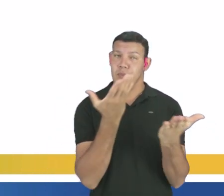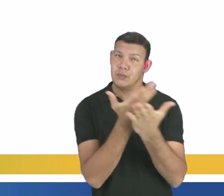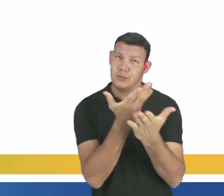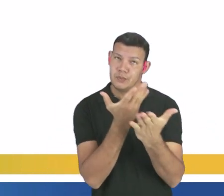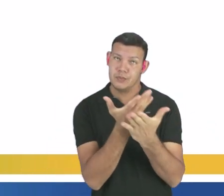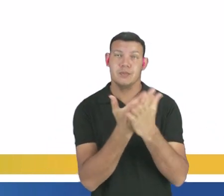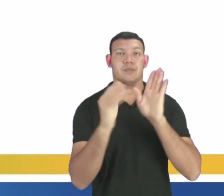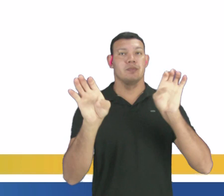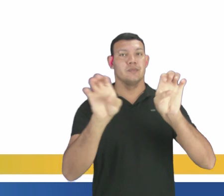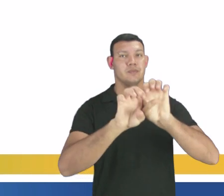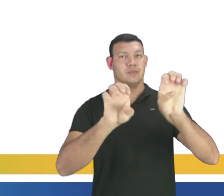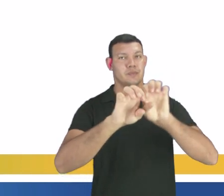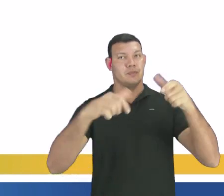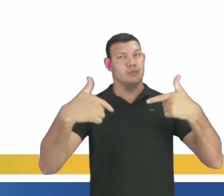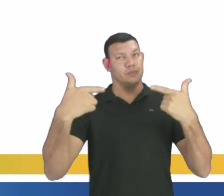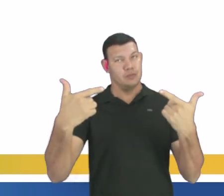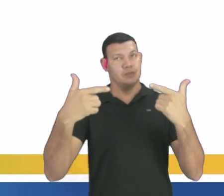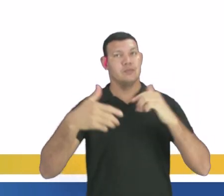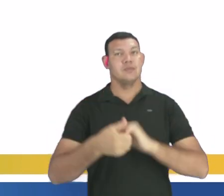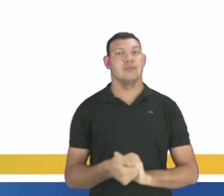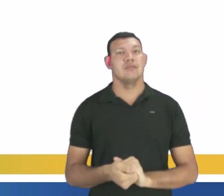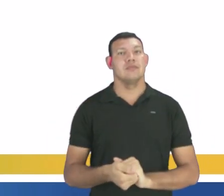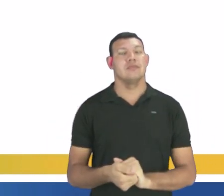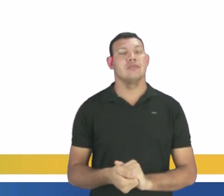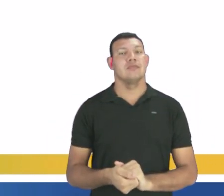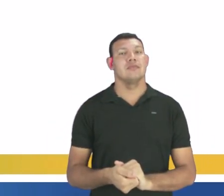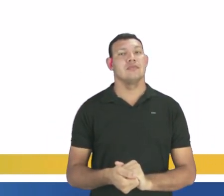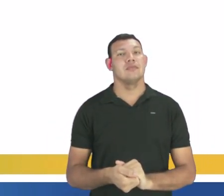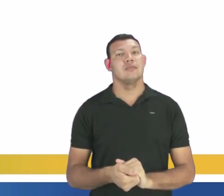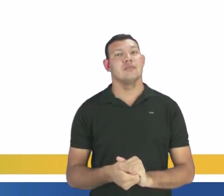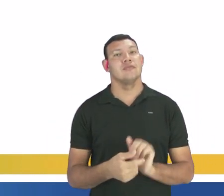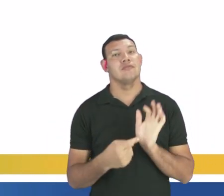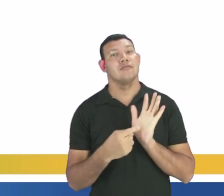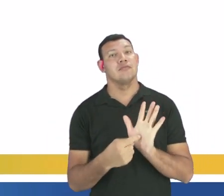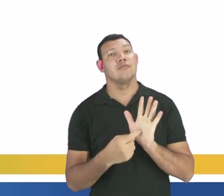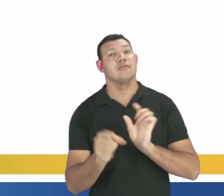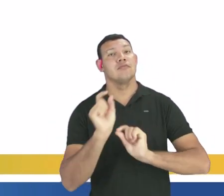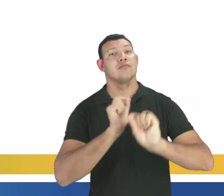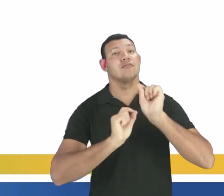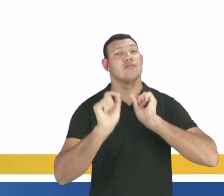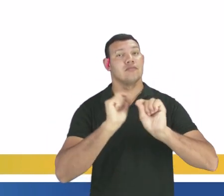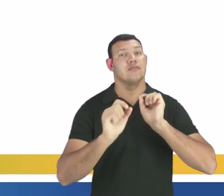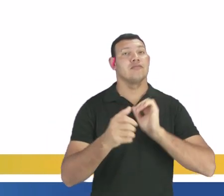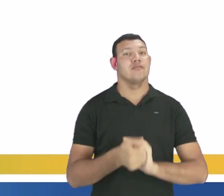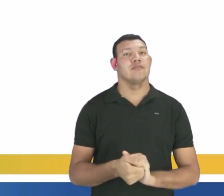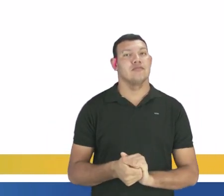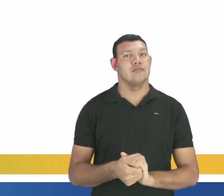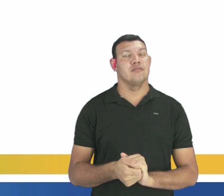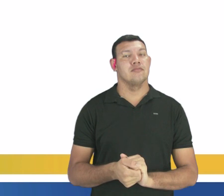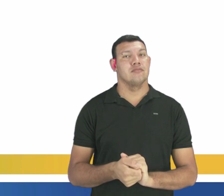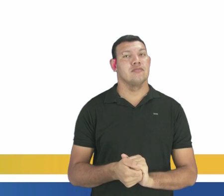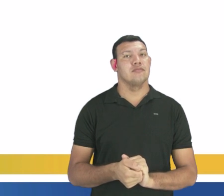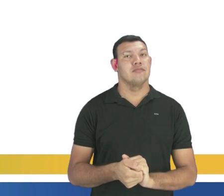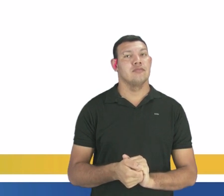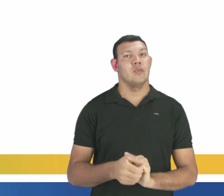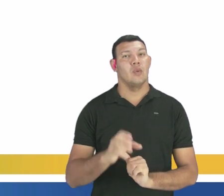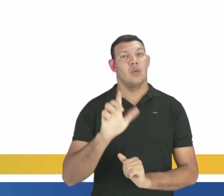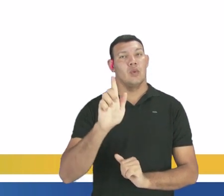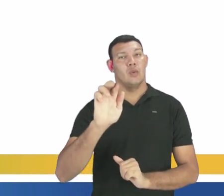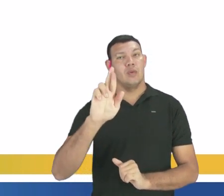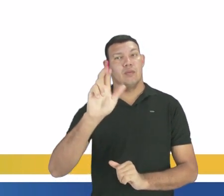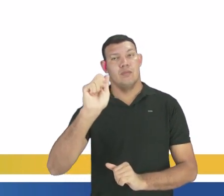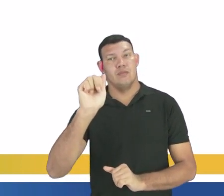a equação do segundo grau, então isso implica dizer que o grau do polinômio,